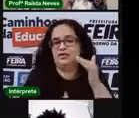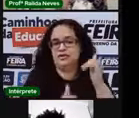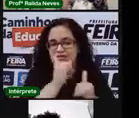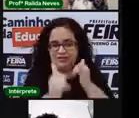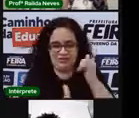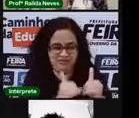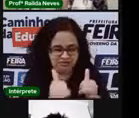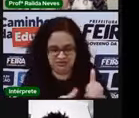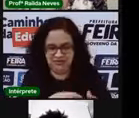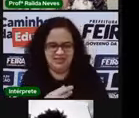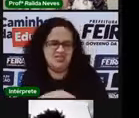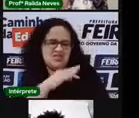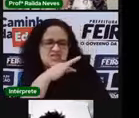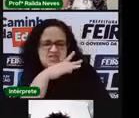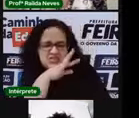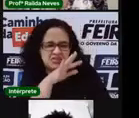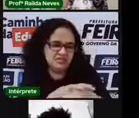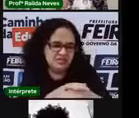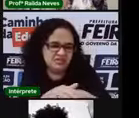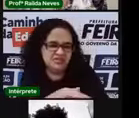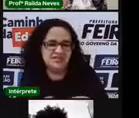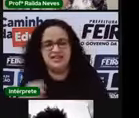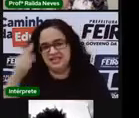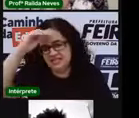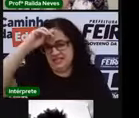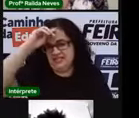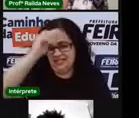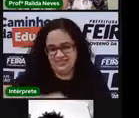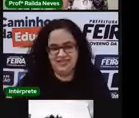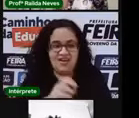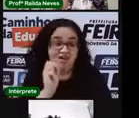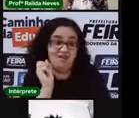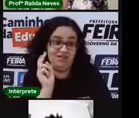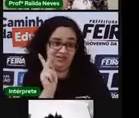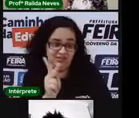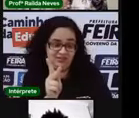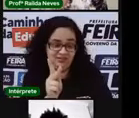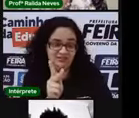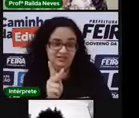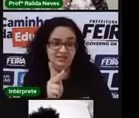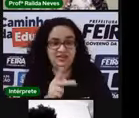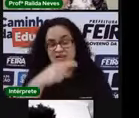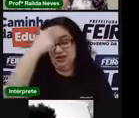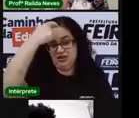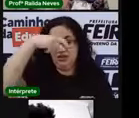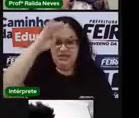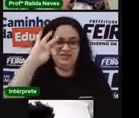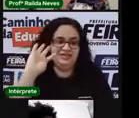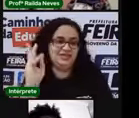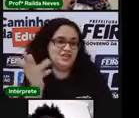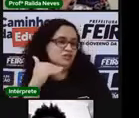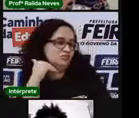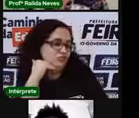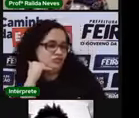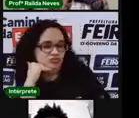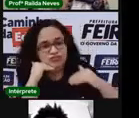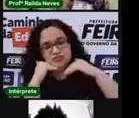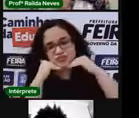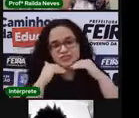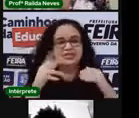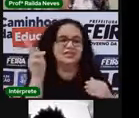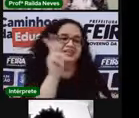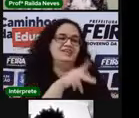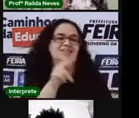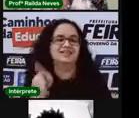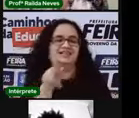me machuquei, não ralei, não bati a testa, tá bom? Estou inteirinha, ó, a Pro está